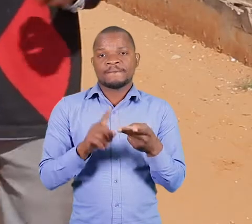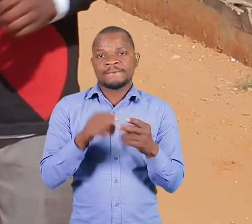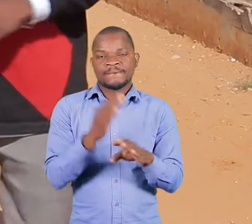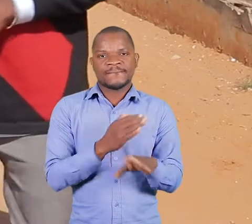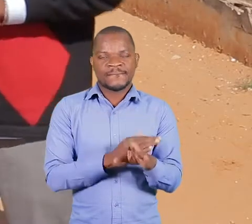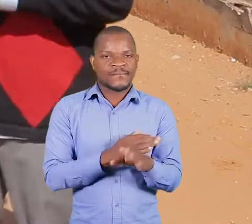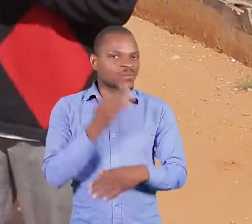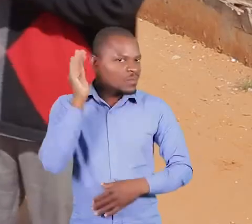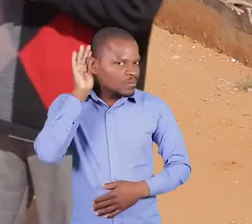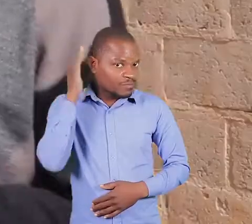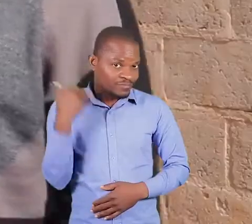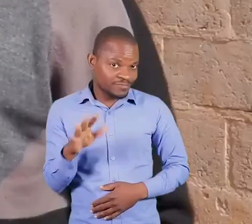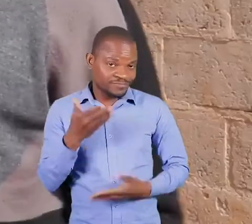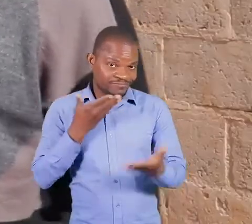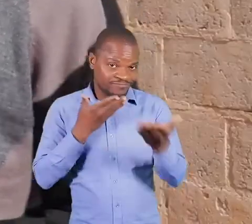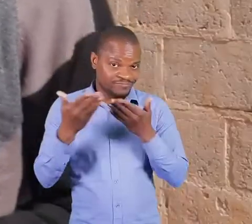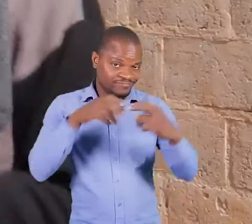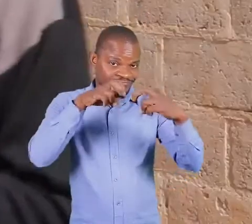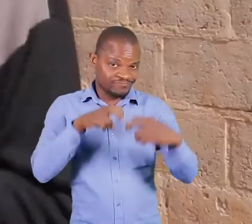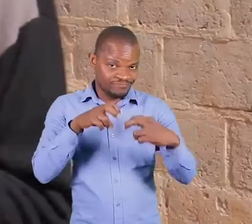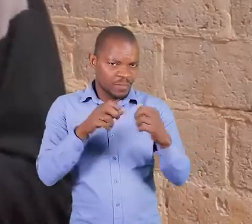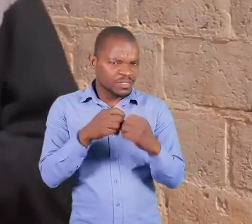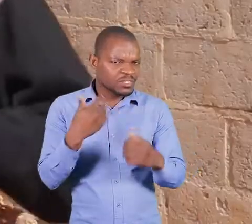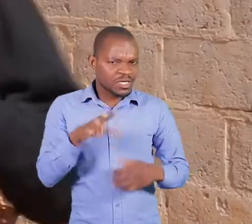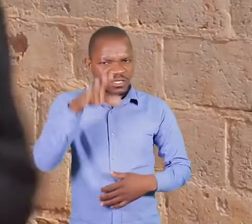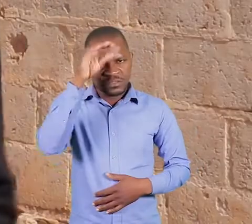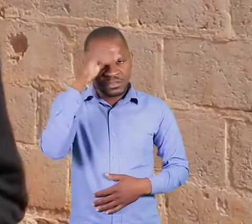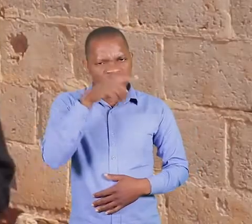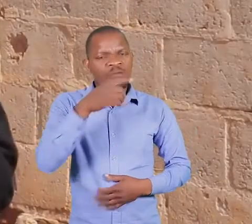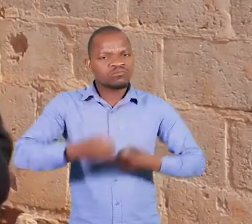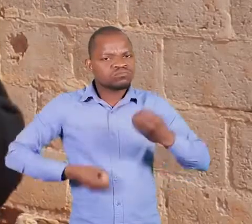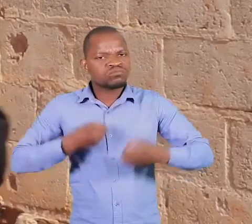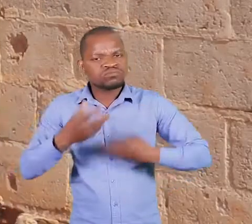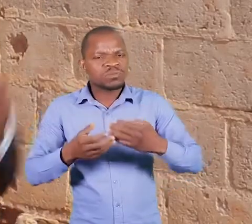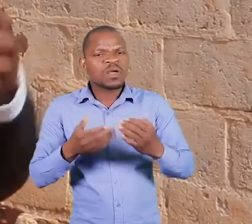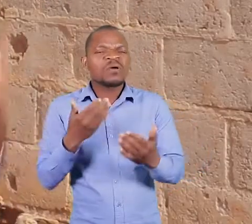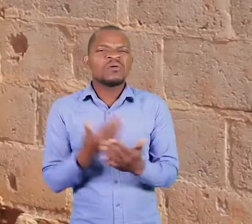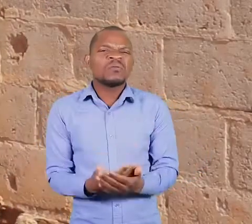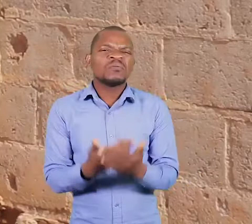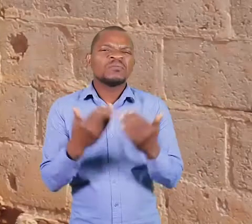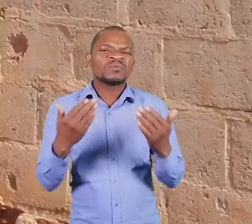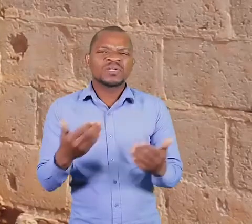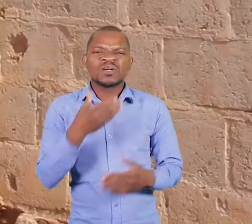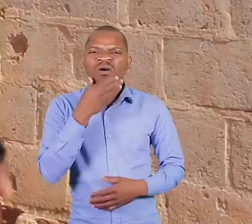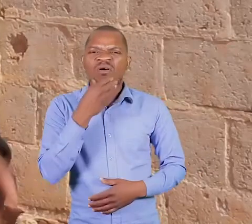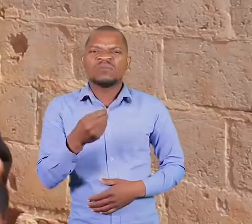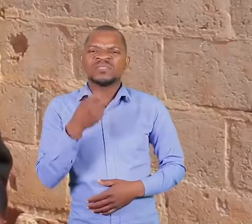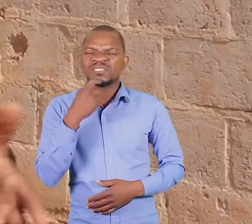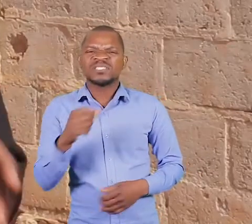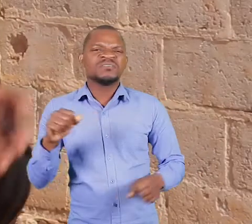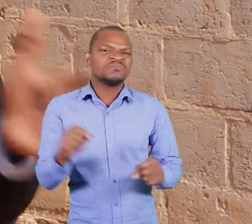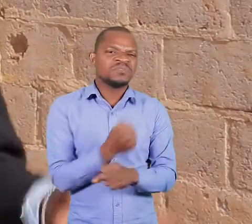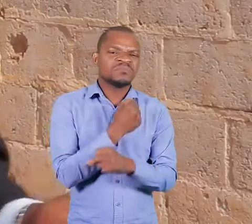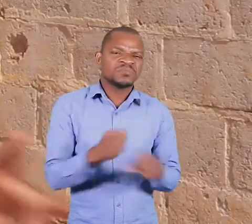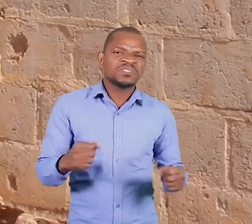Depois de ver essa conversa que a Vina teve com o Sr. Claudino, eu percebi que ele tentou dizer que um dos grandes motivos que levam o